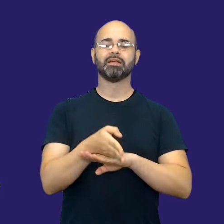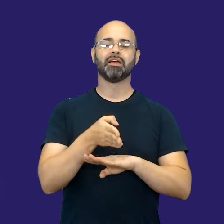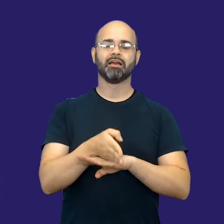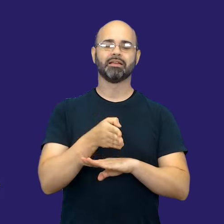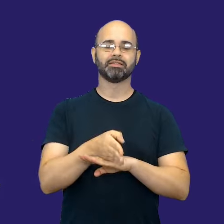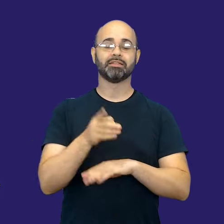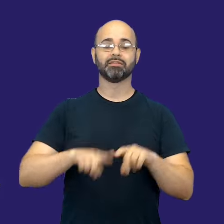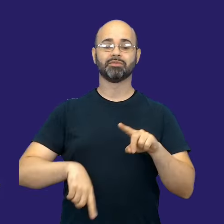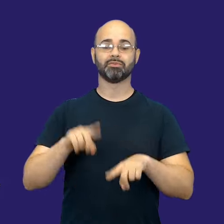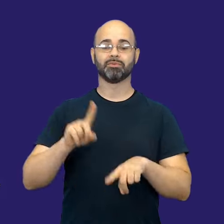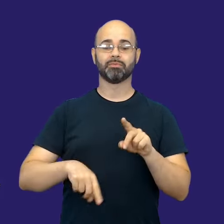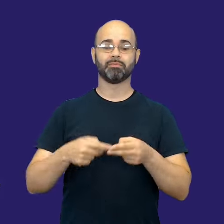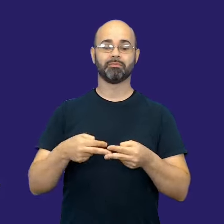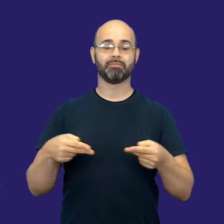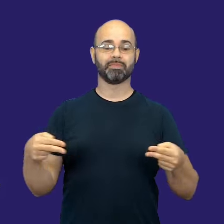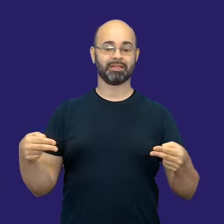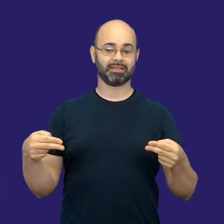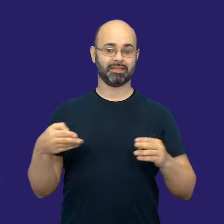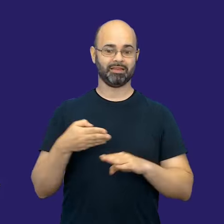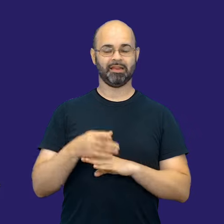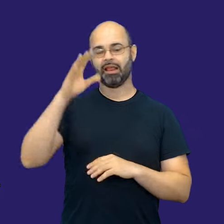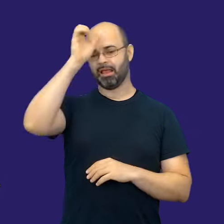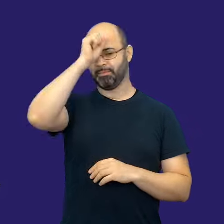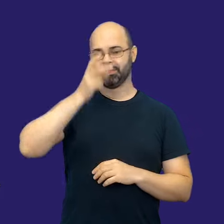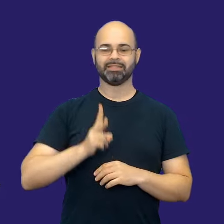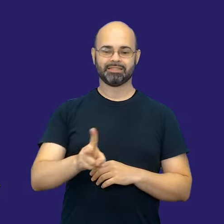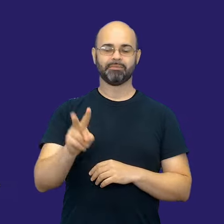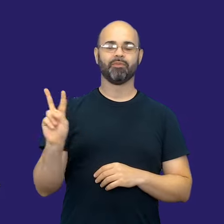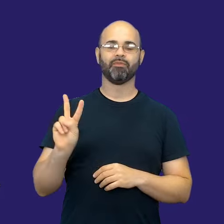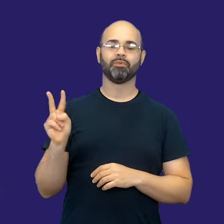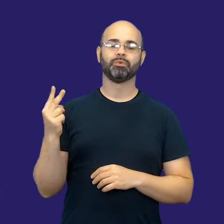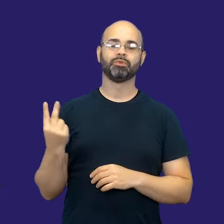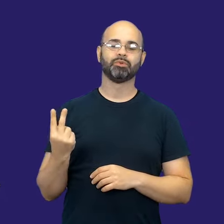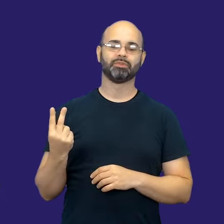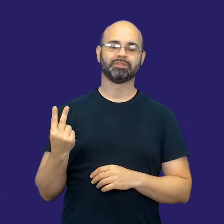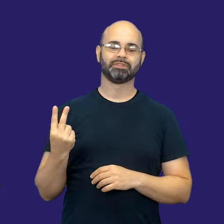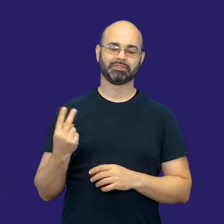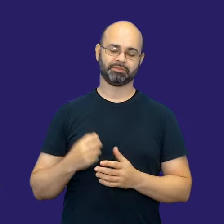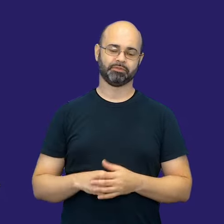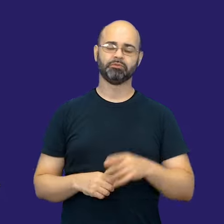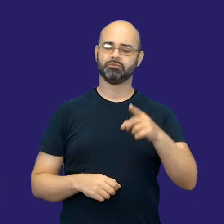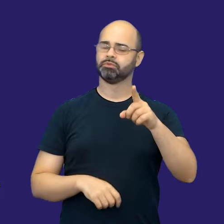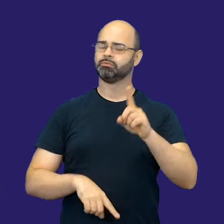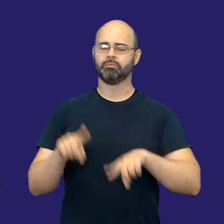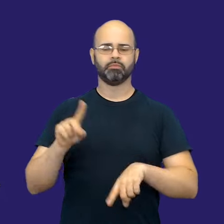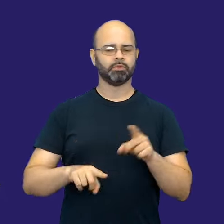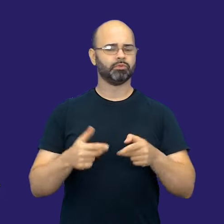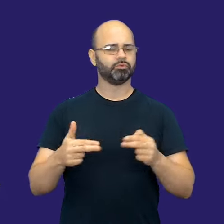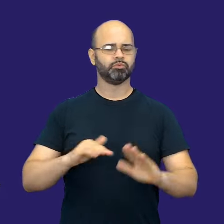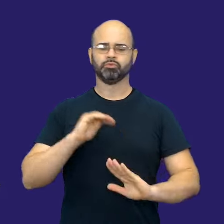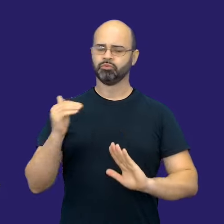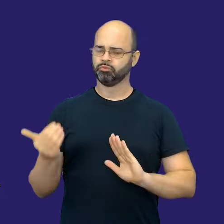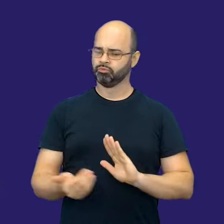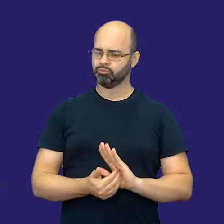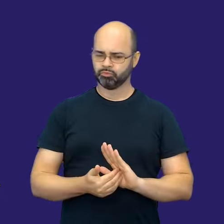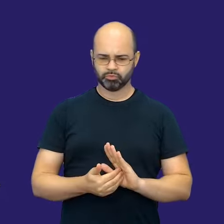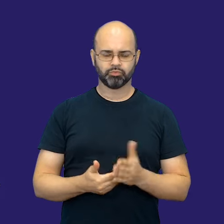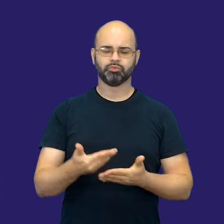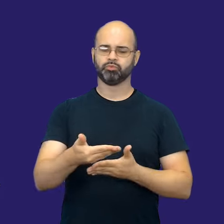nosso material do Aprender Sempre volume 2. Lá tem todo o material do currículo, São Paulo